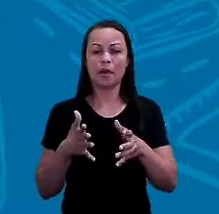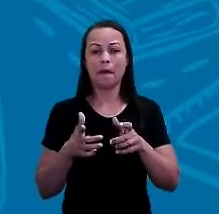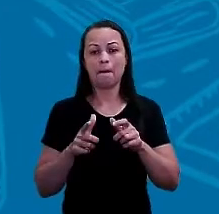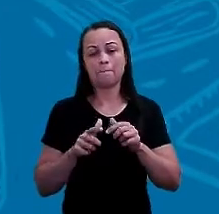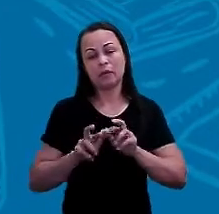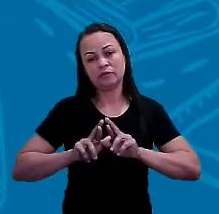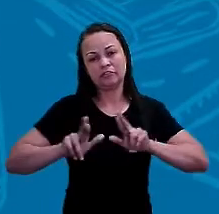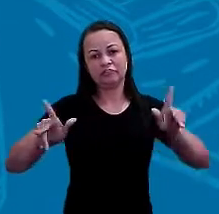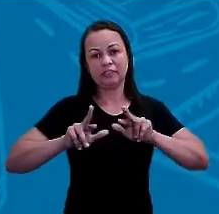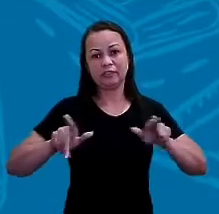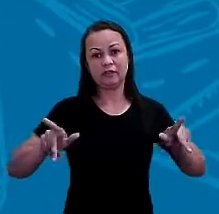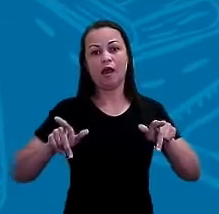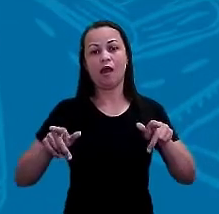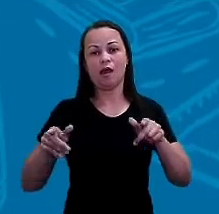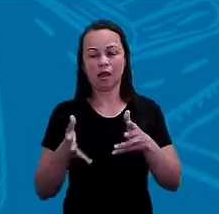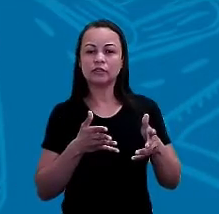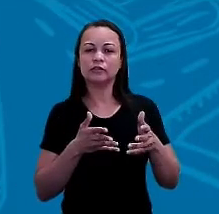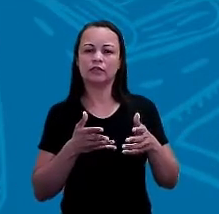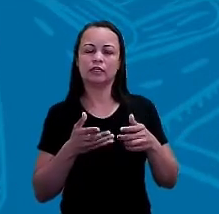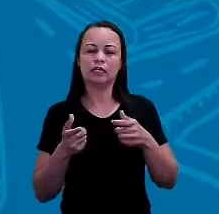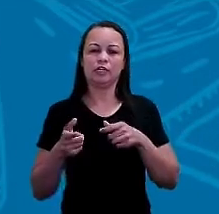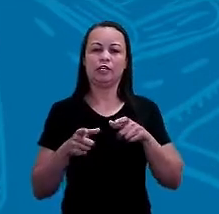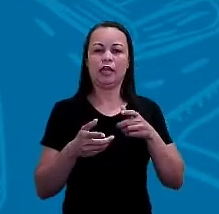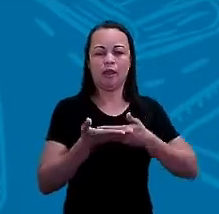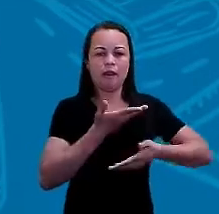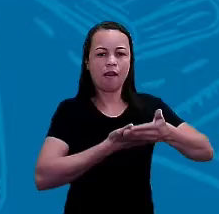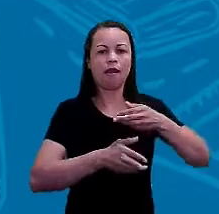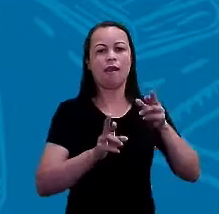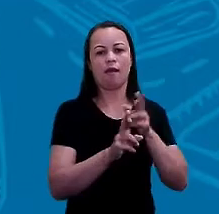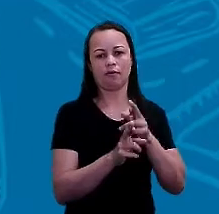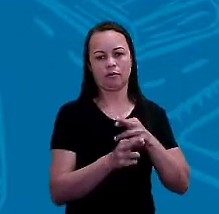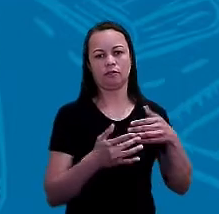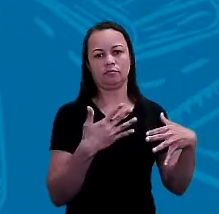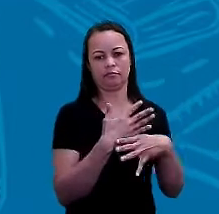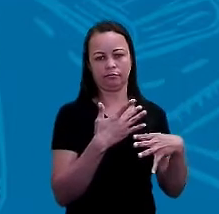grande diversidade em relação à cidade.